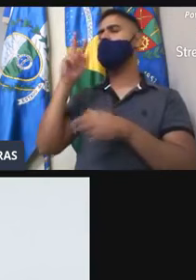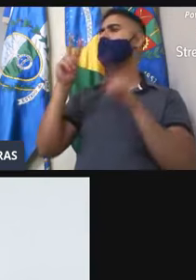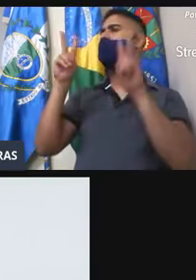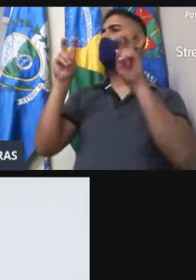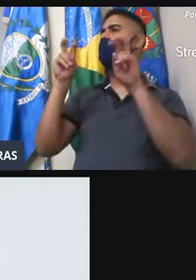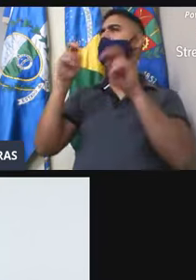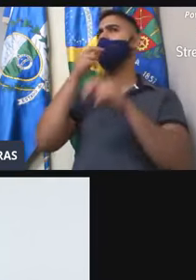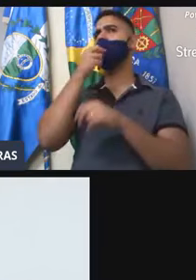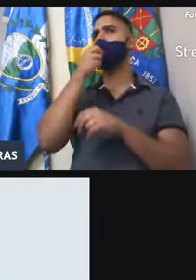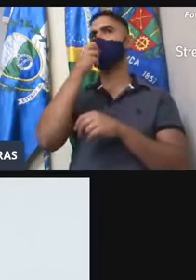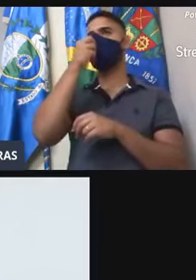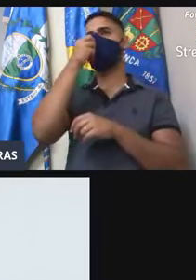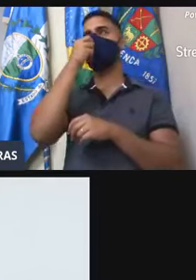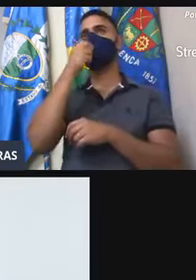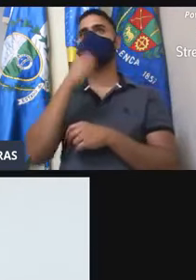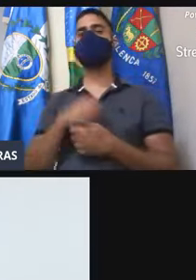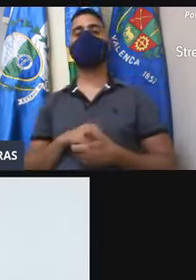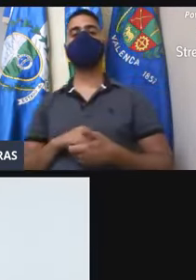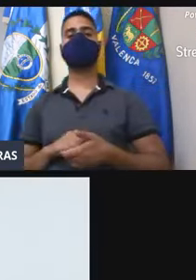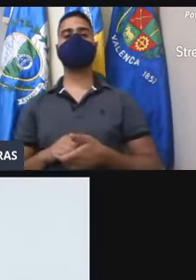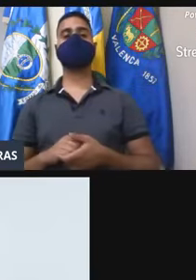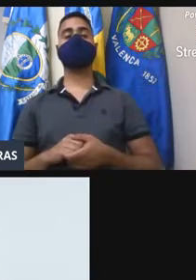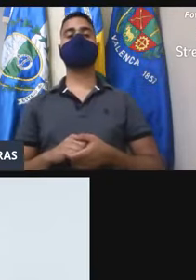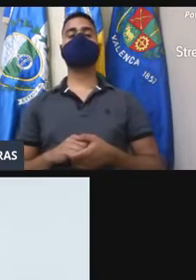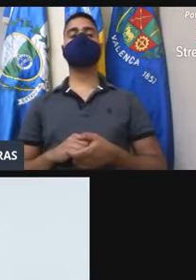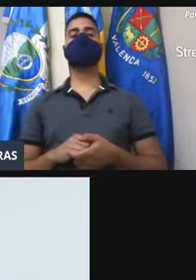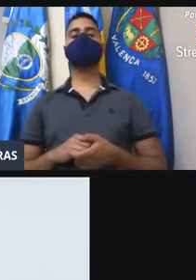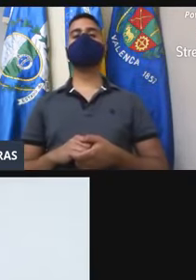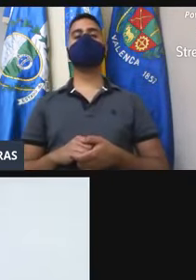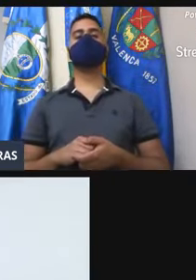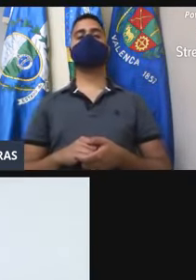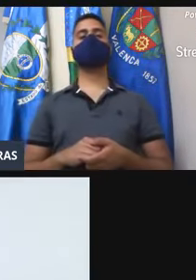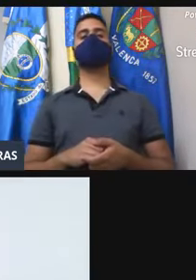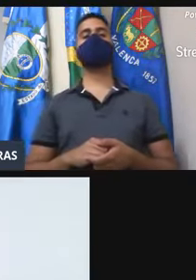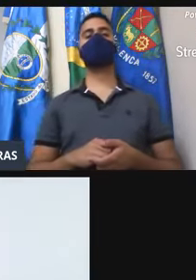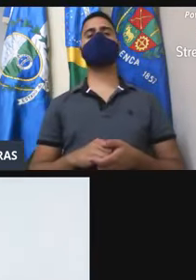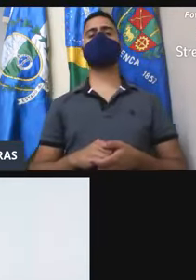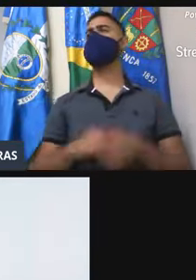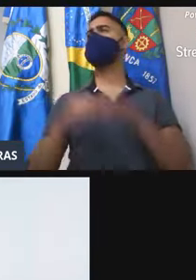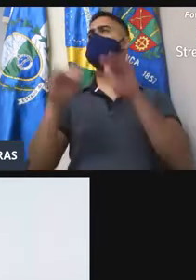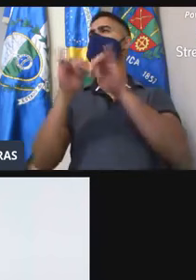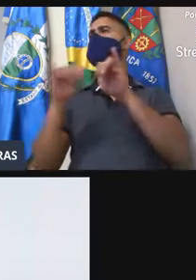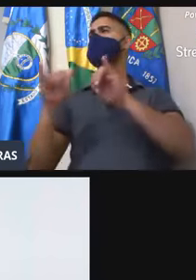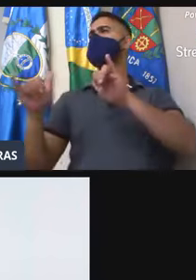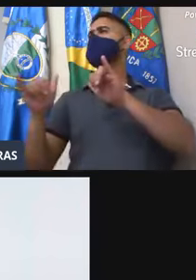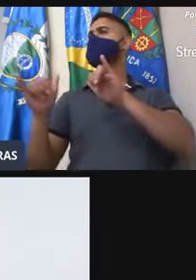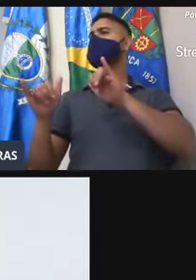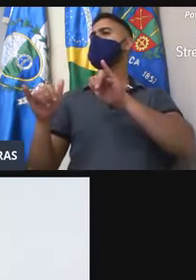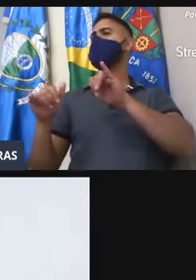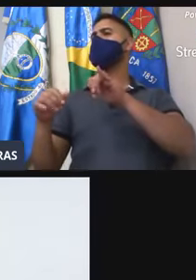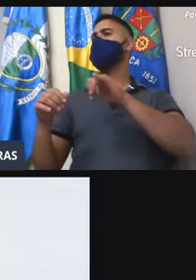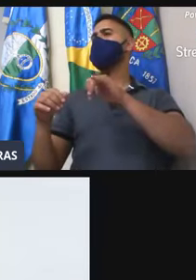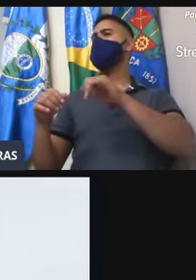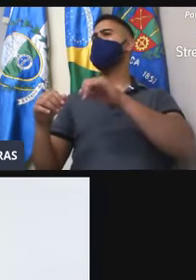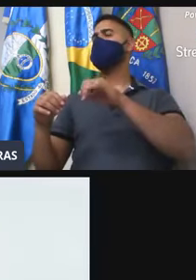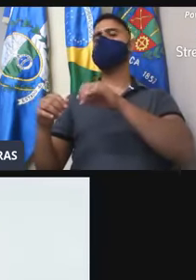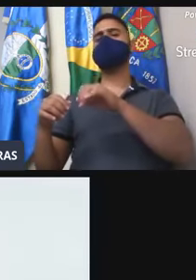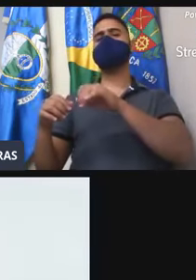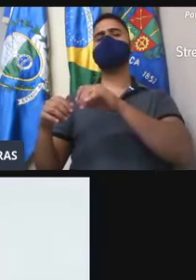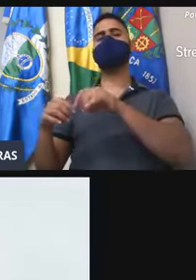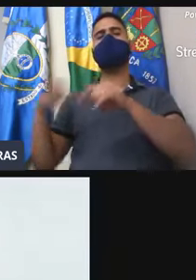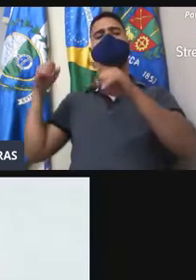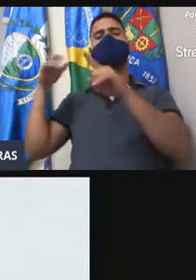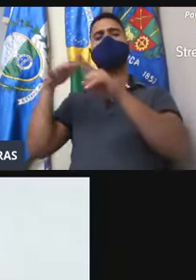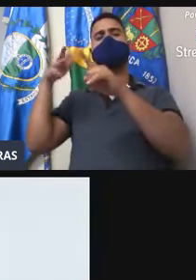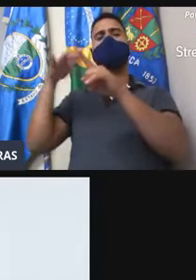David me atentou a isso, a questão de propaganda extemporânea de agressão aos candidatos. Então você